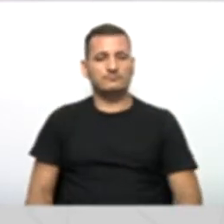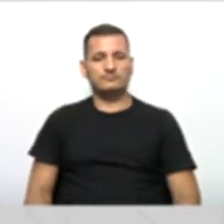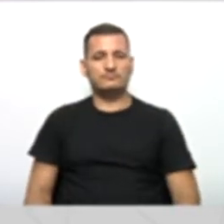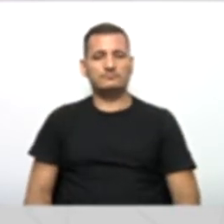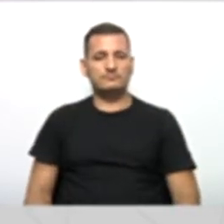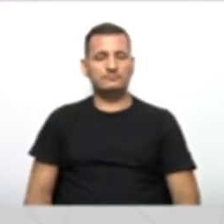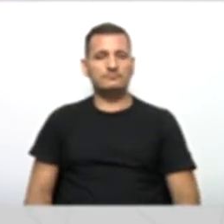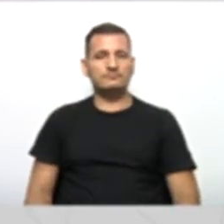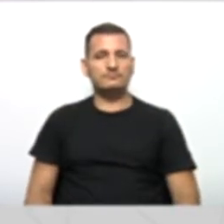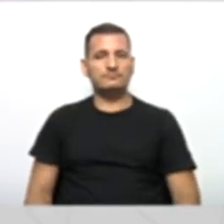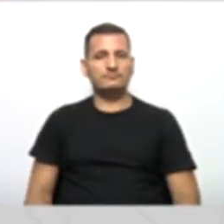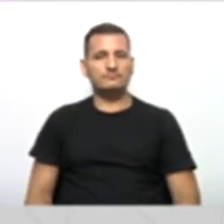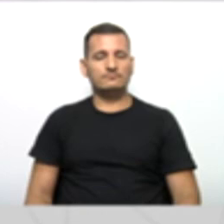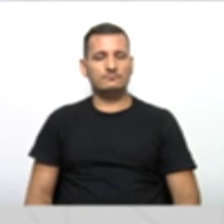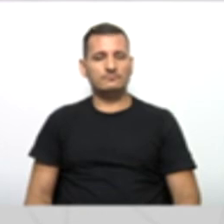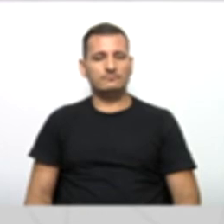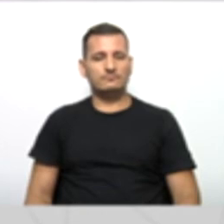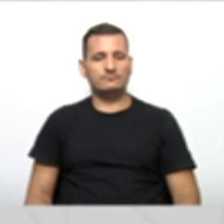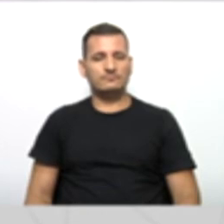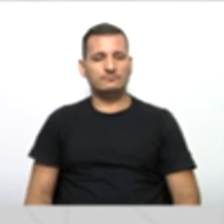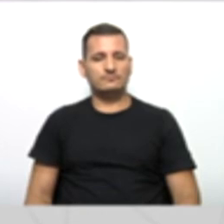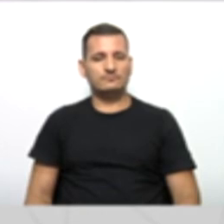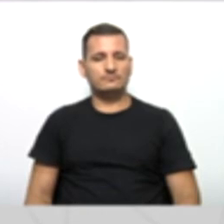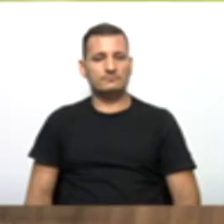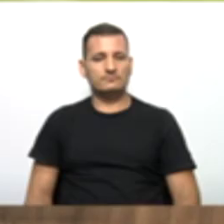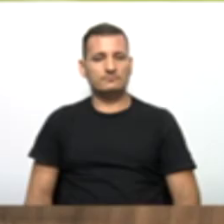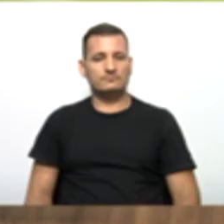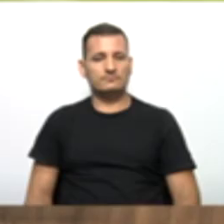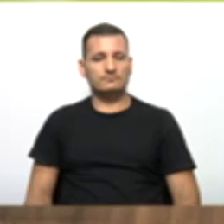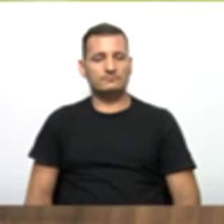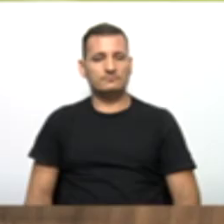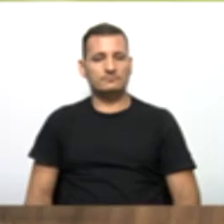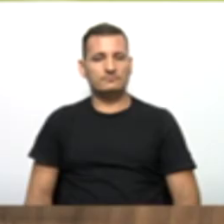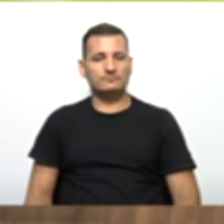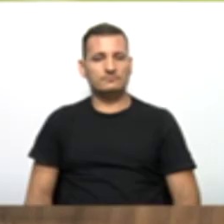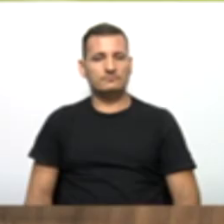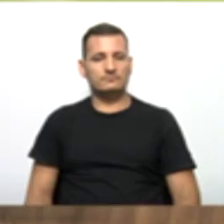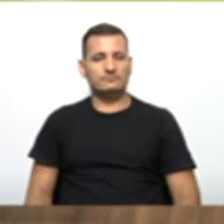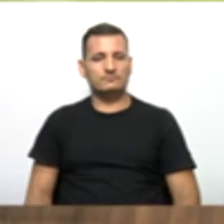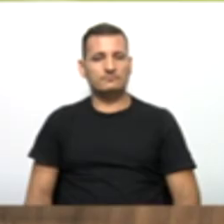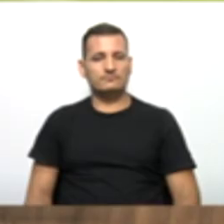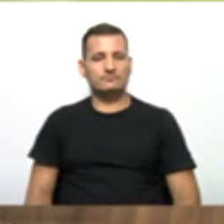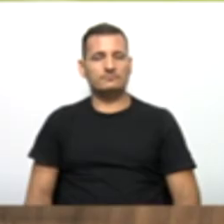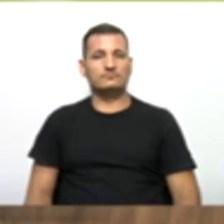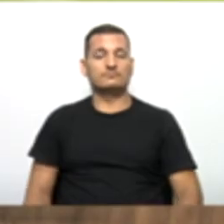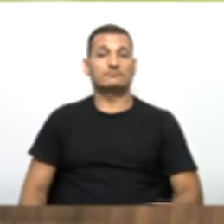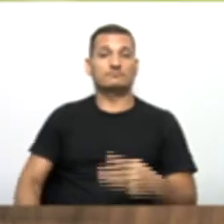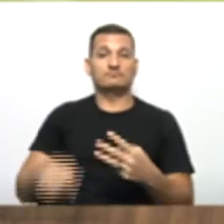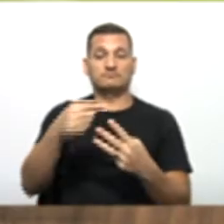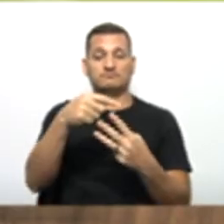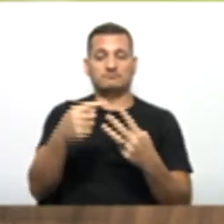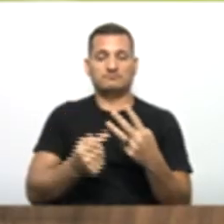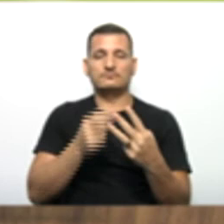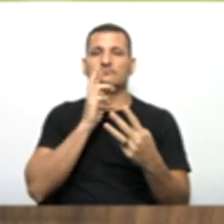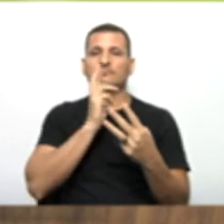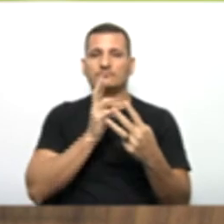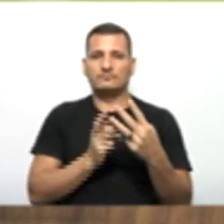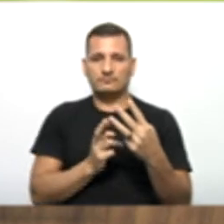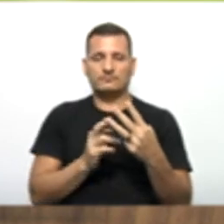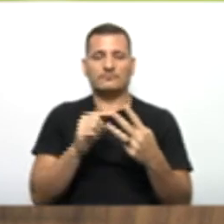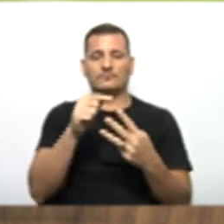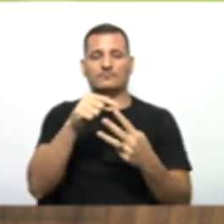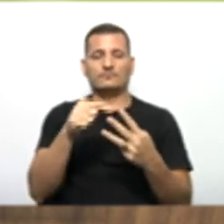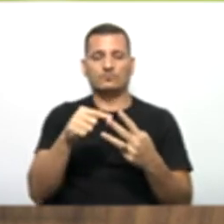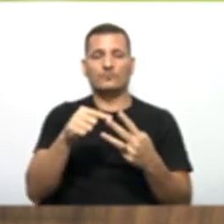mistério fez orlando olha que a professora separei três respostas duas delas são do